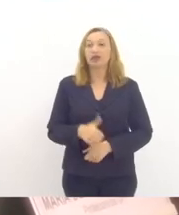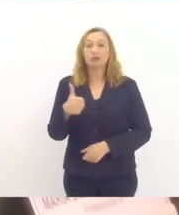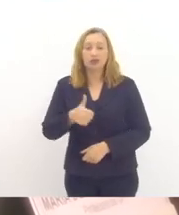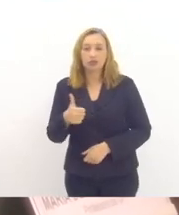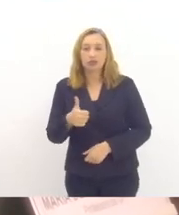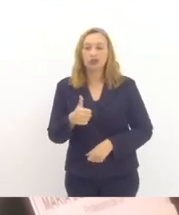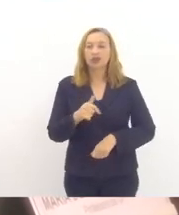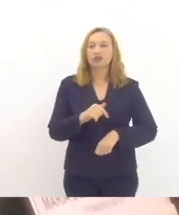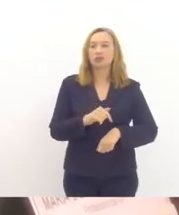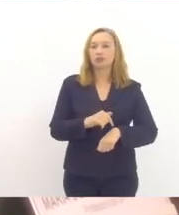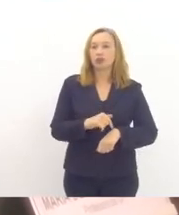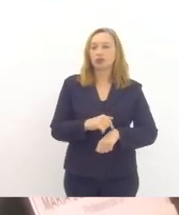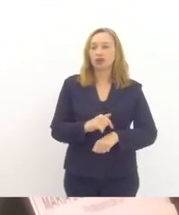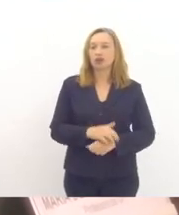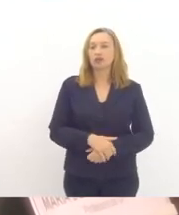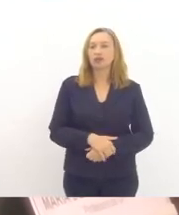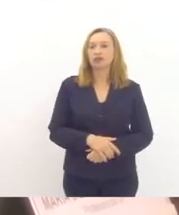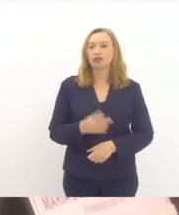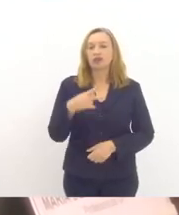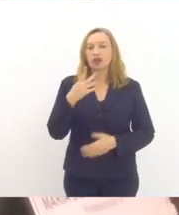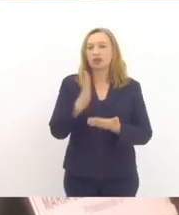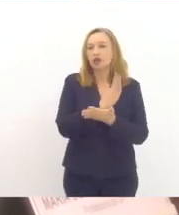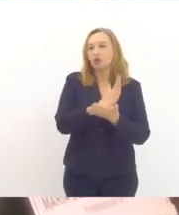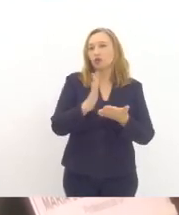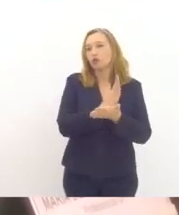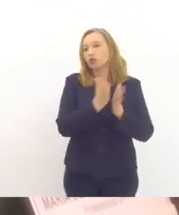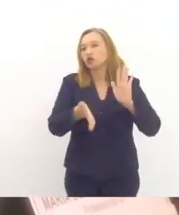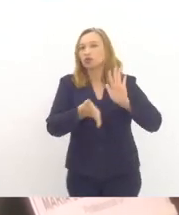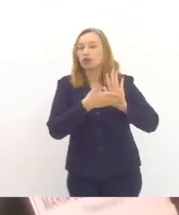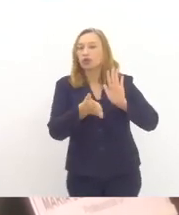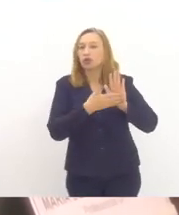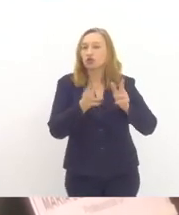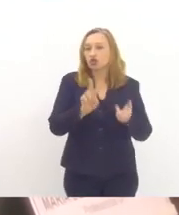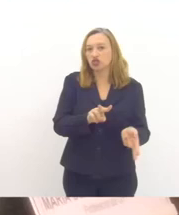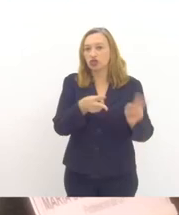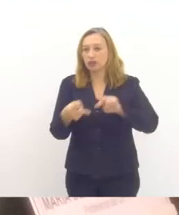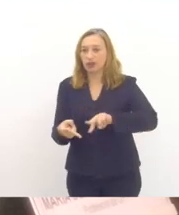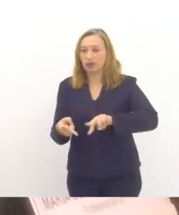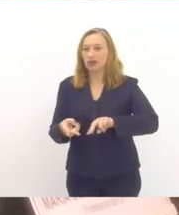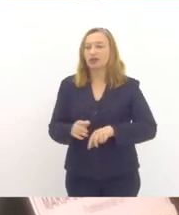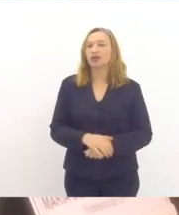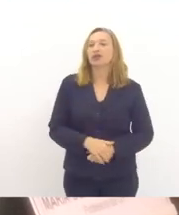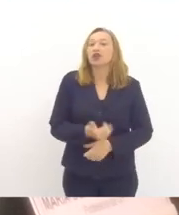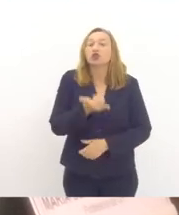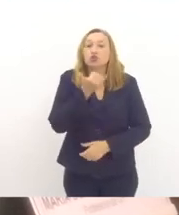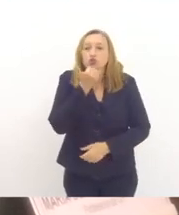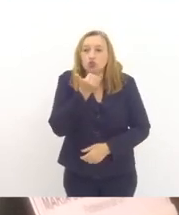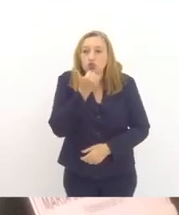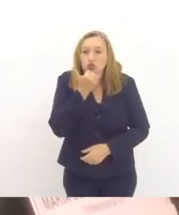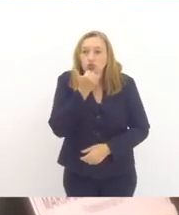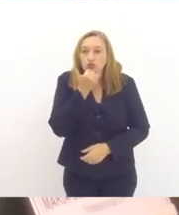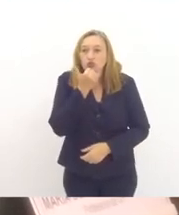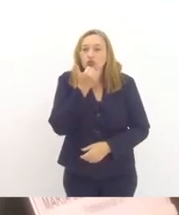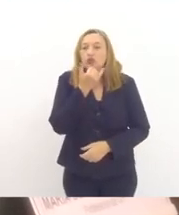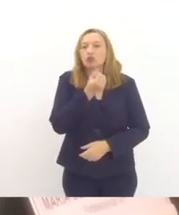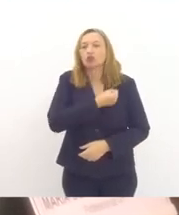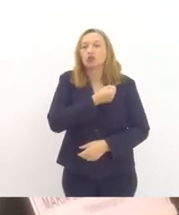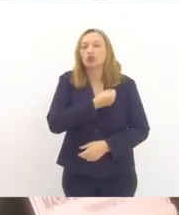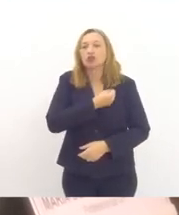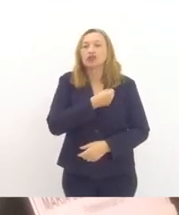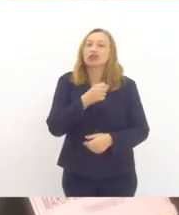parte da exposição, trazendo algumas propostas de encaminhamento. Desculpem aí a numeração, porque houve